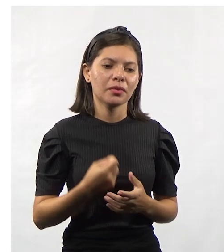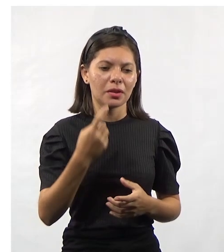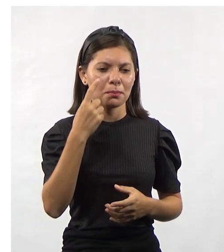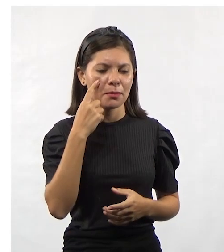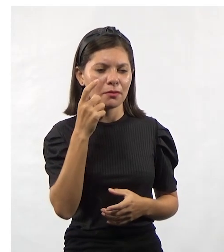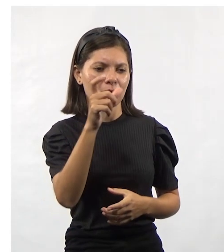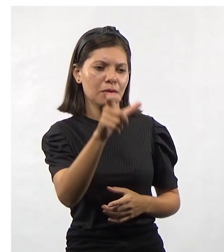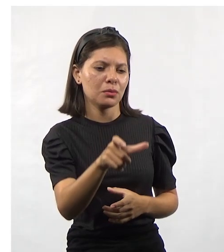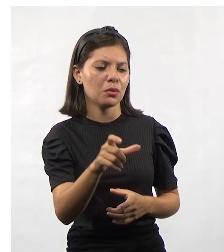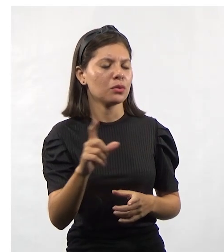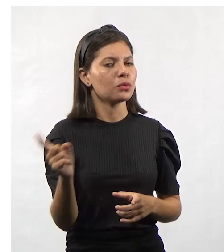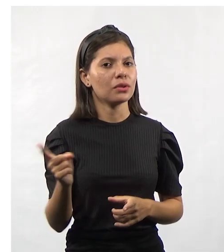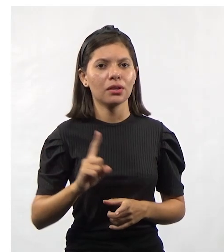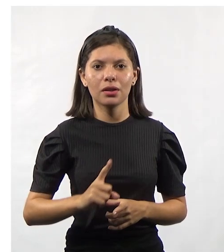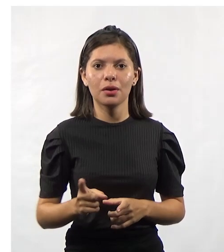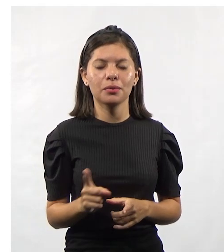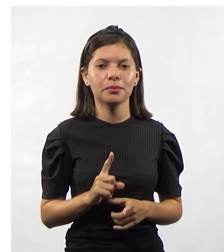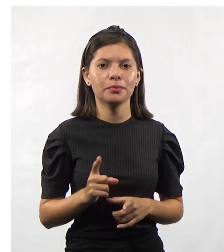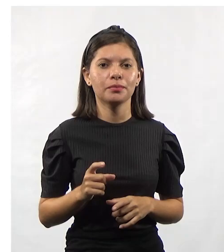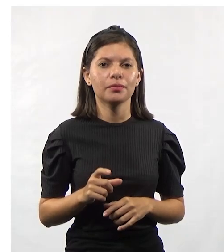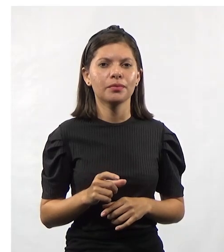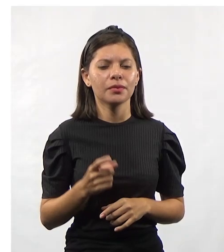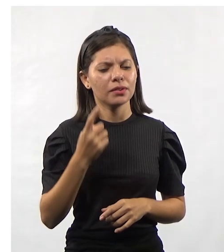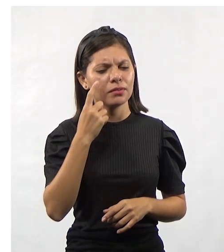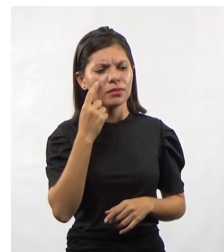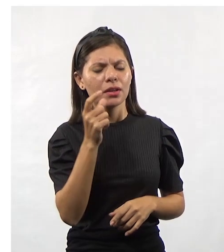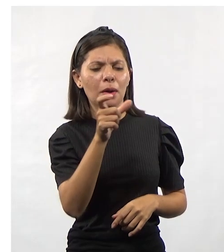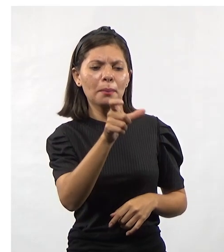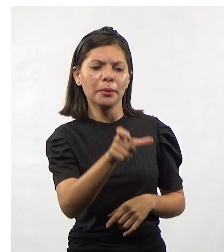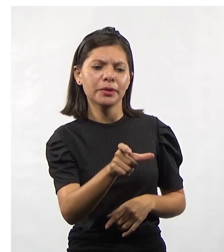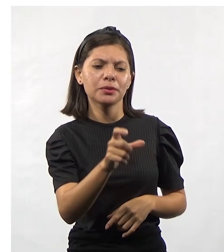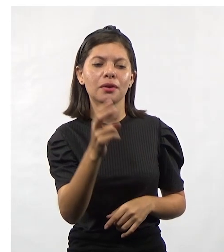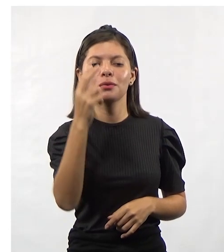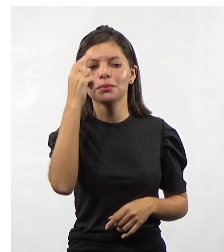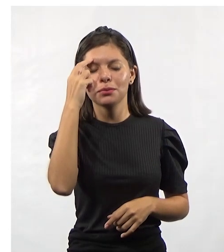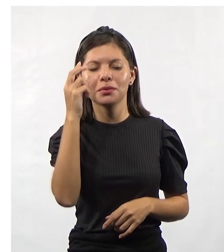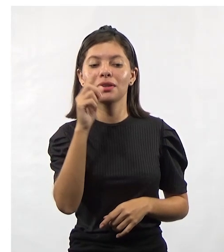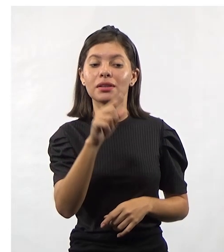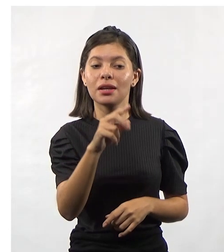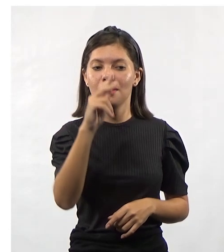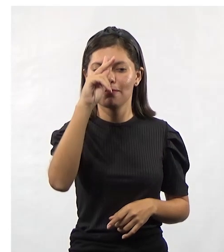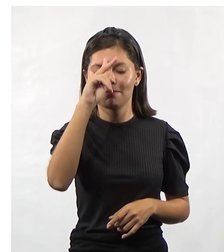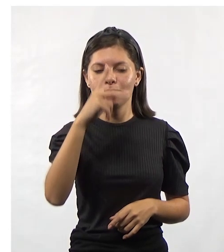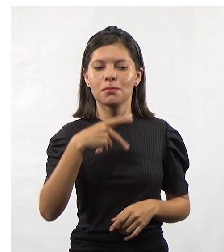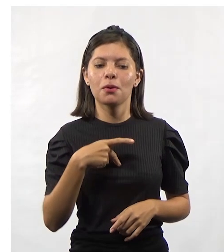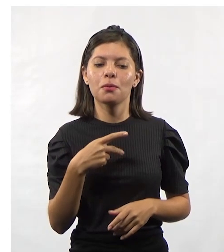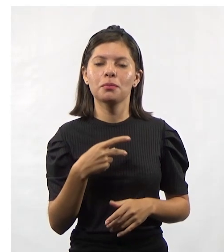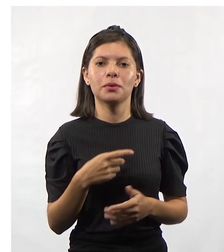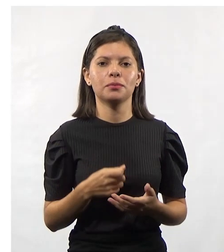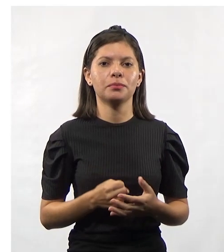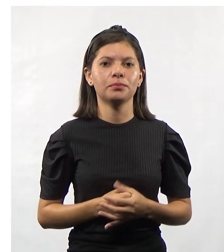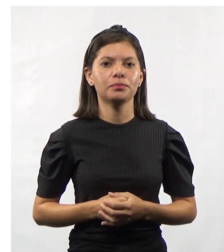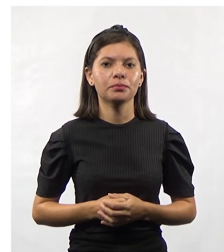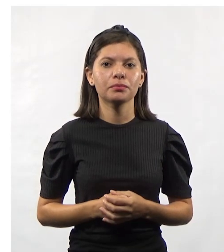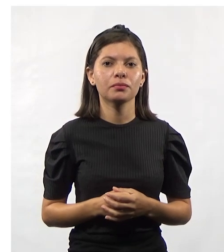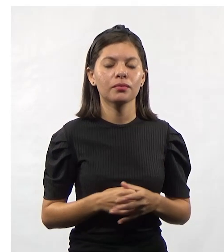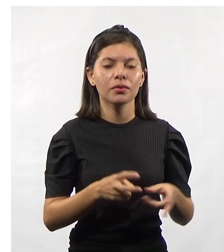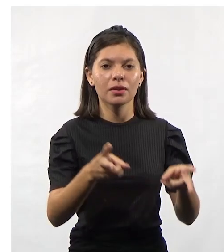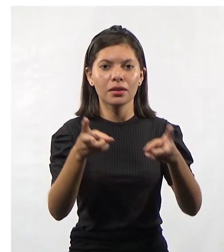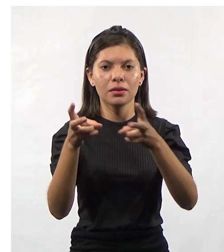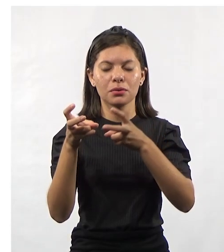me ver no outro, mas eu preciso ver o outro a partir dele, da sua cultura.